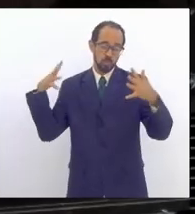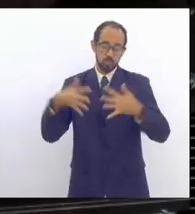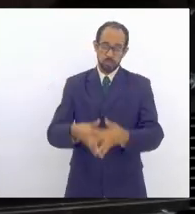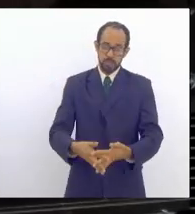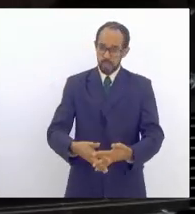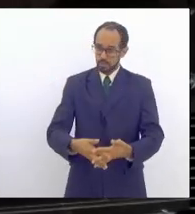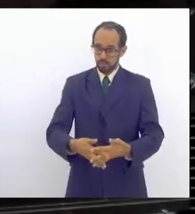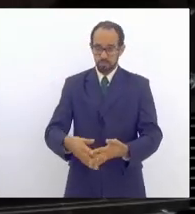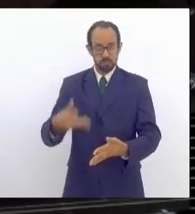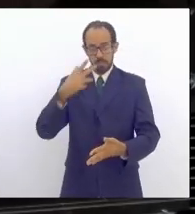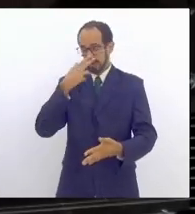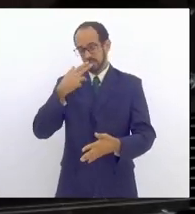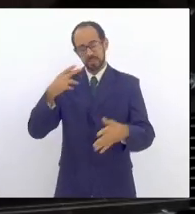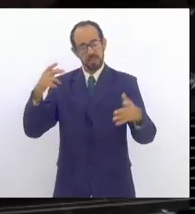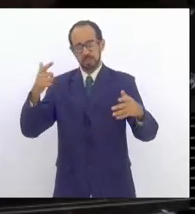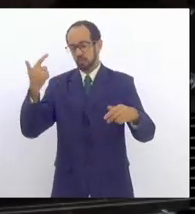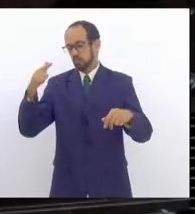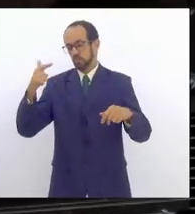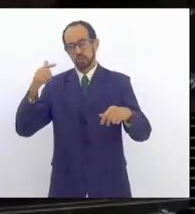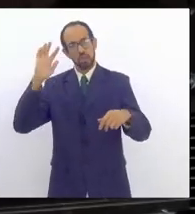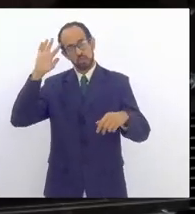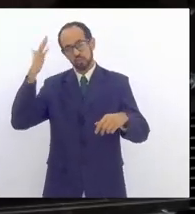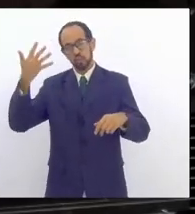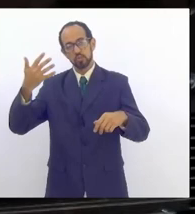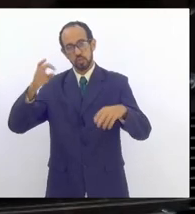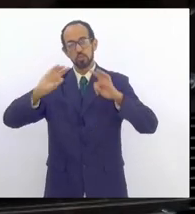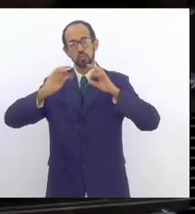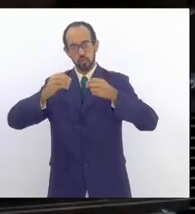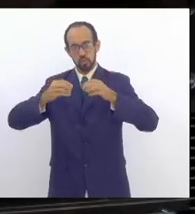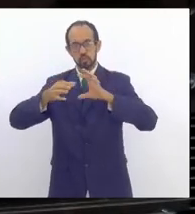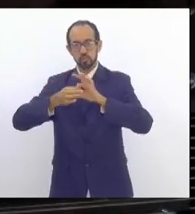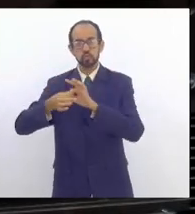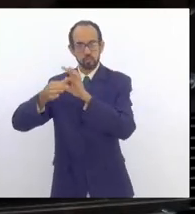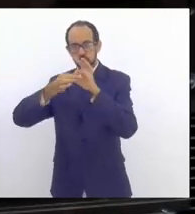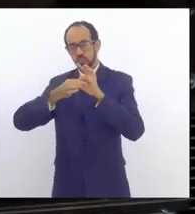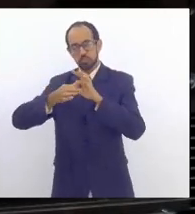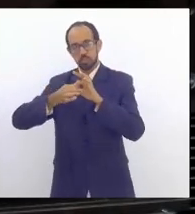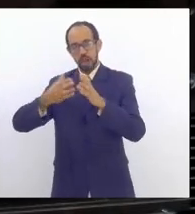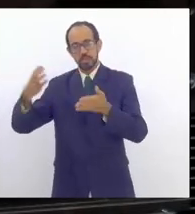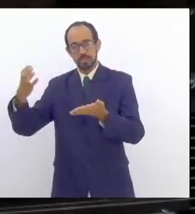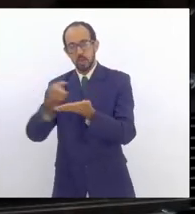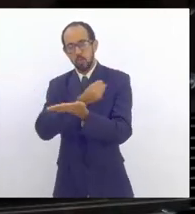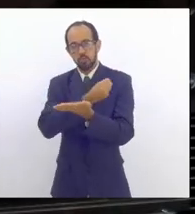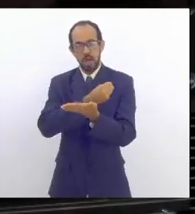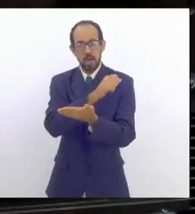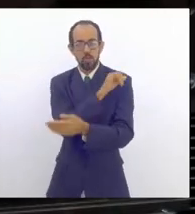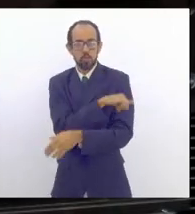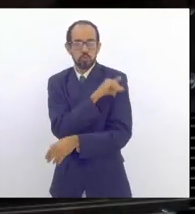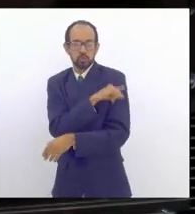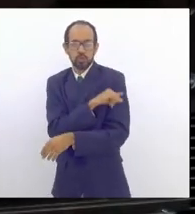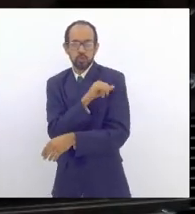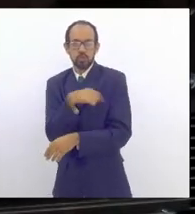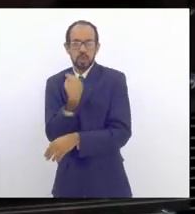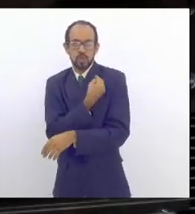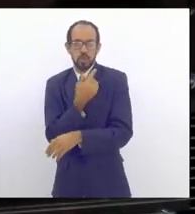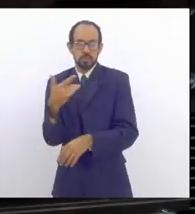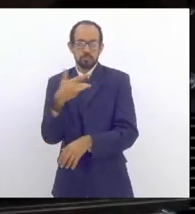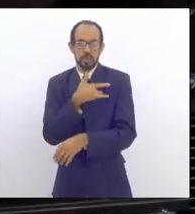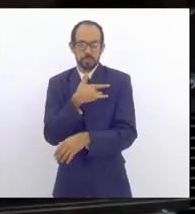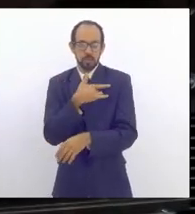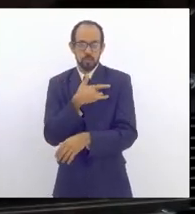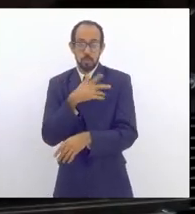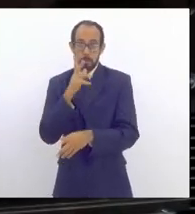haver luz no fim do túnel, todos se uniram para salvar o Rio de Janeiro, que é a nossa paixão.